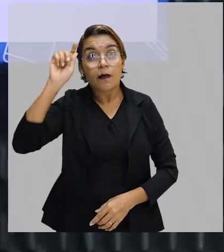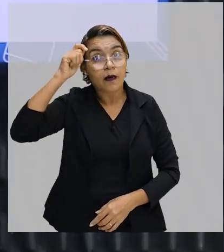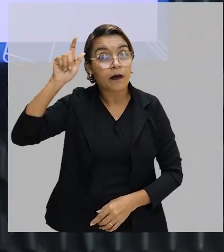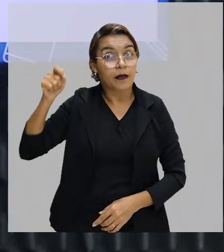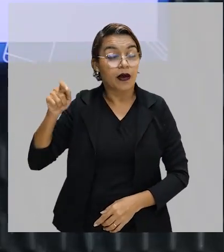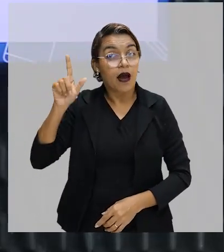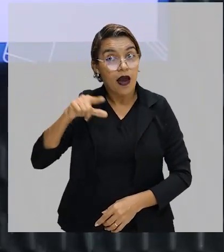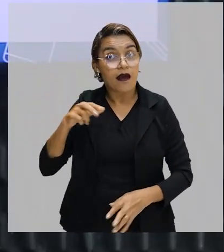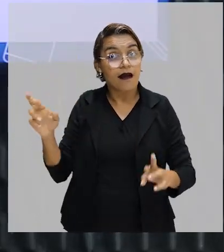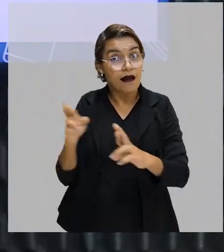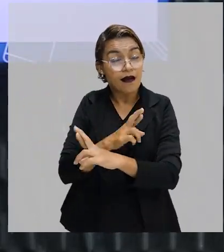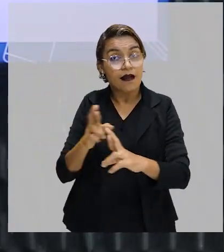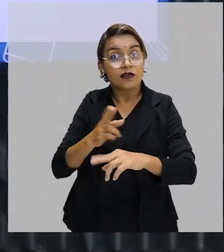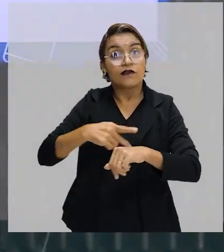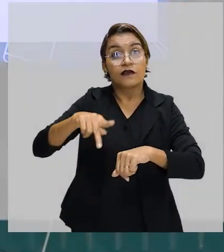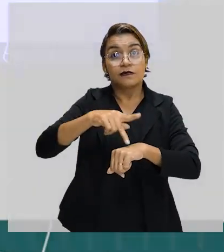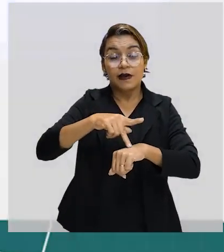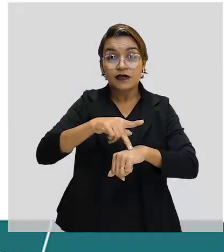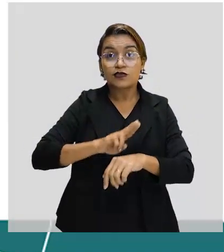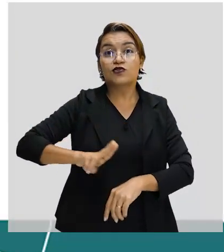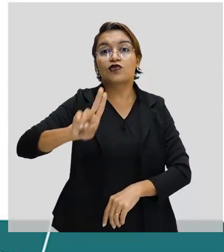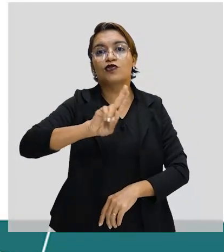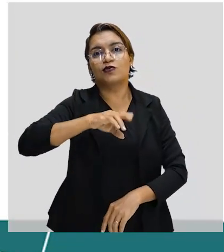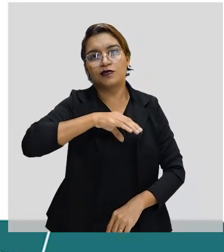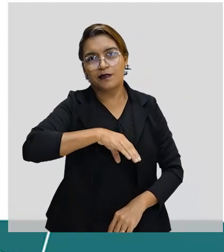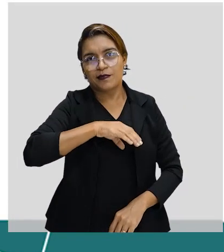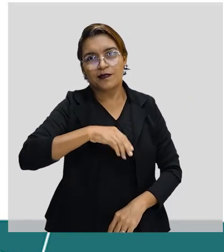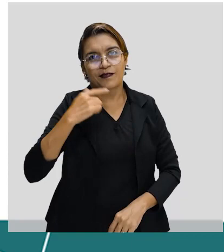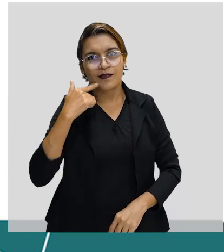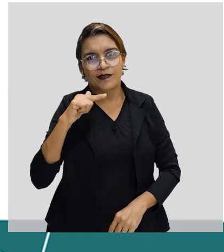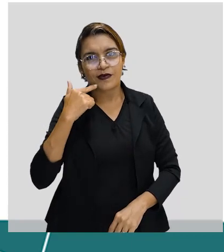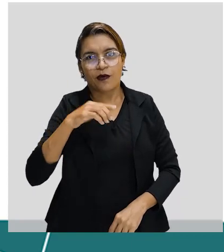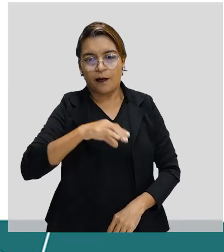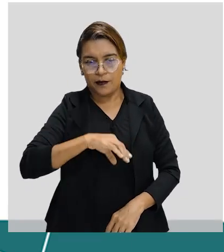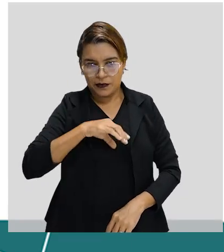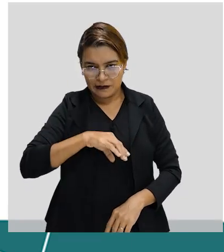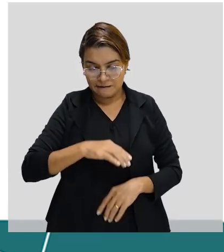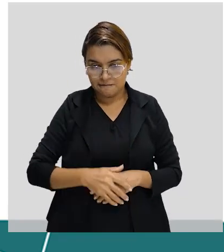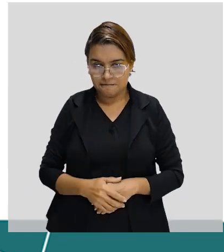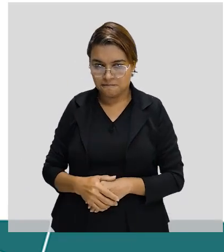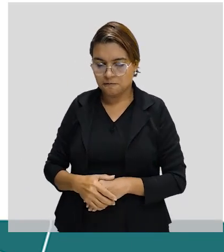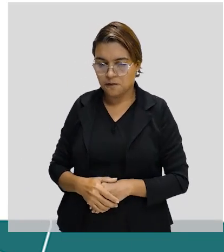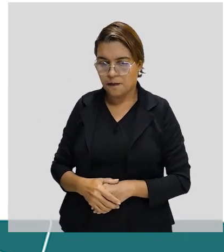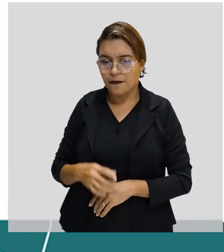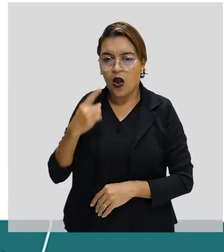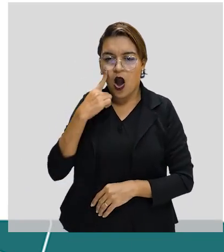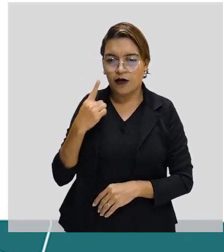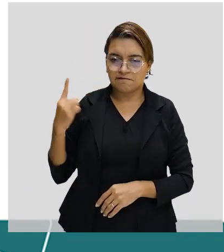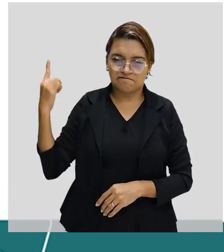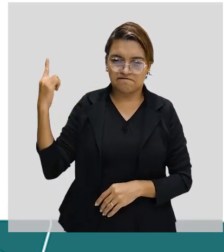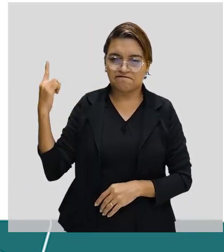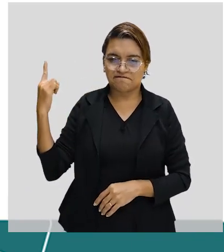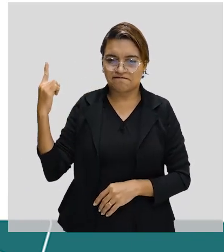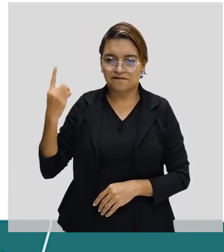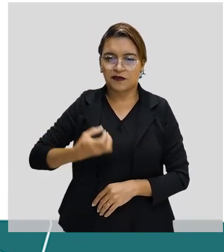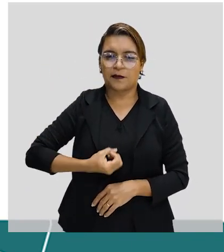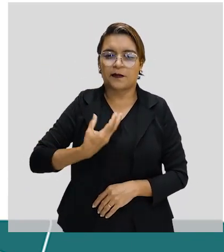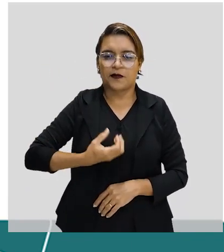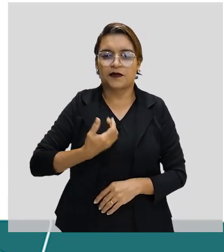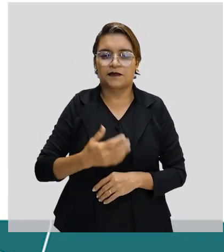relativos aos Países de Língua Portuguesa vamos analisar que esse aqui ó vamos analisar aqui esse aqui ótimo né